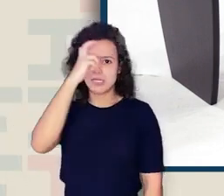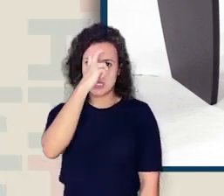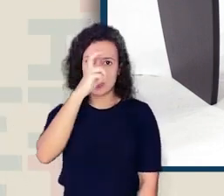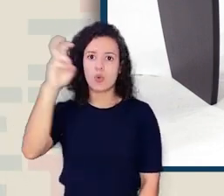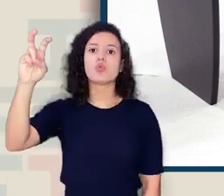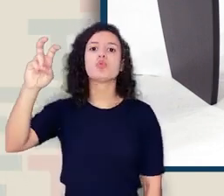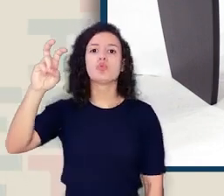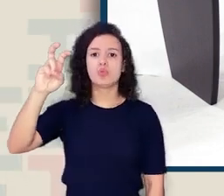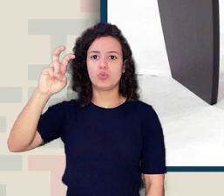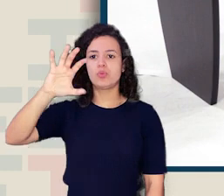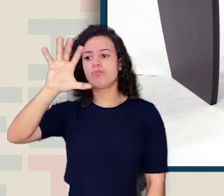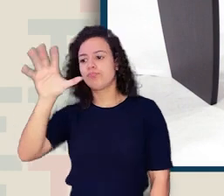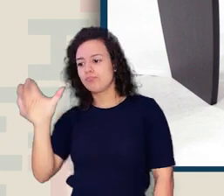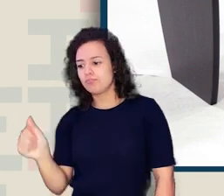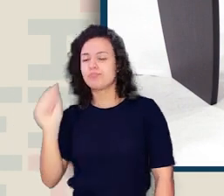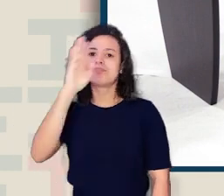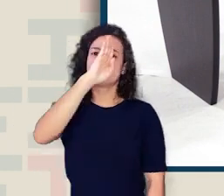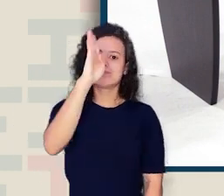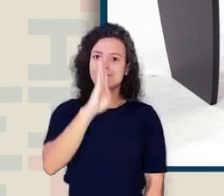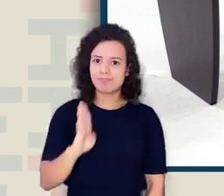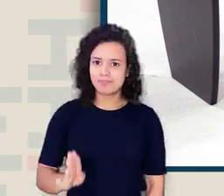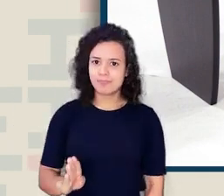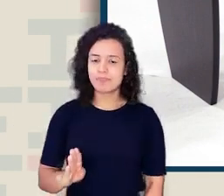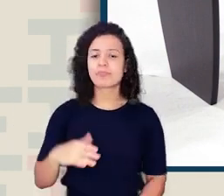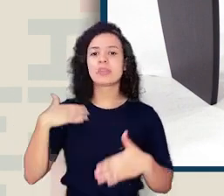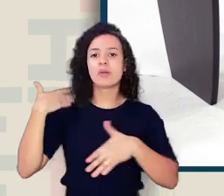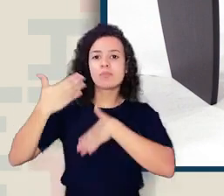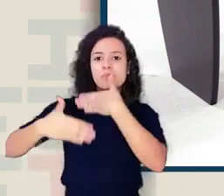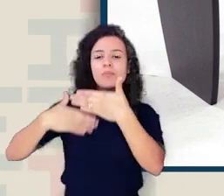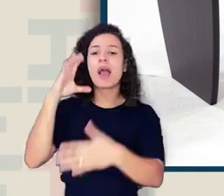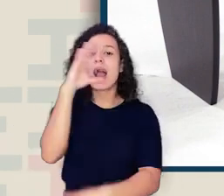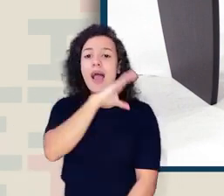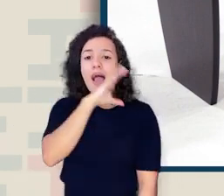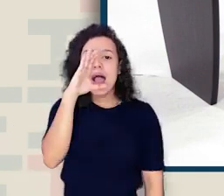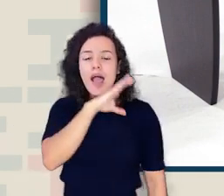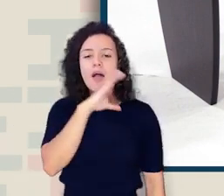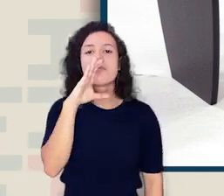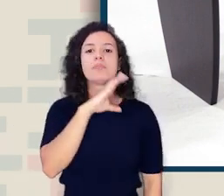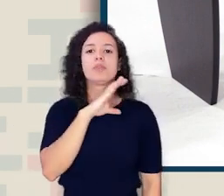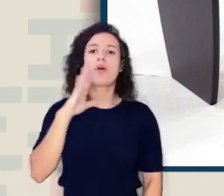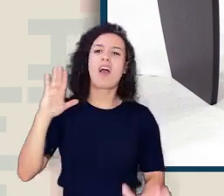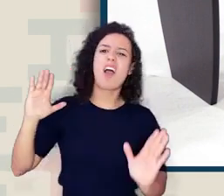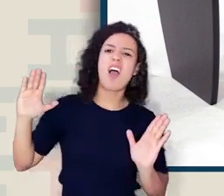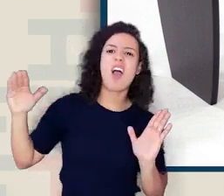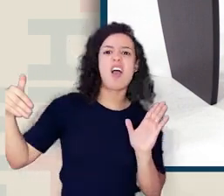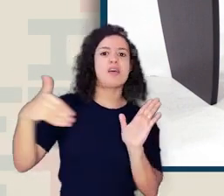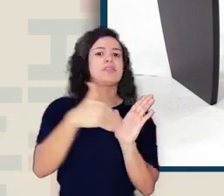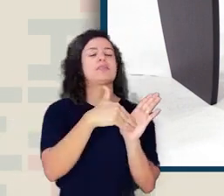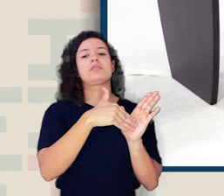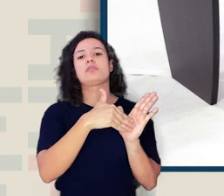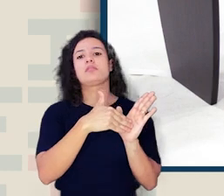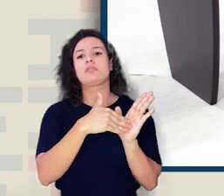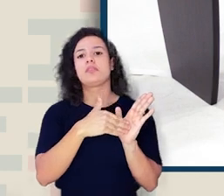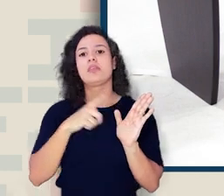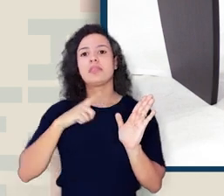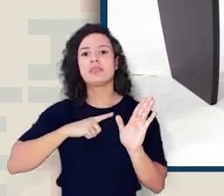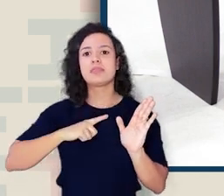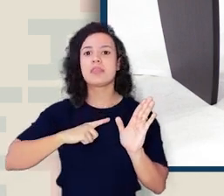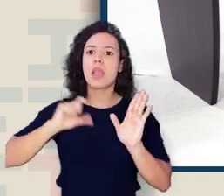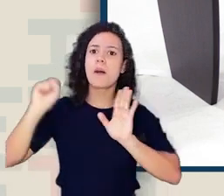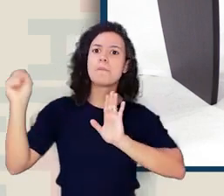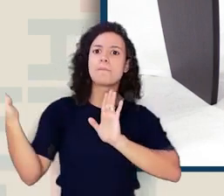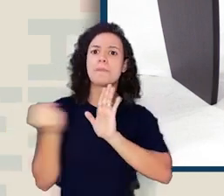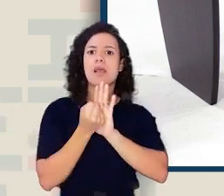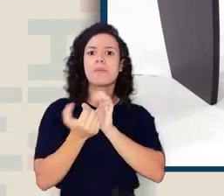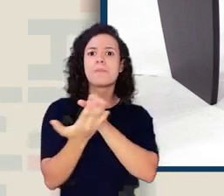principalmente das nossas culturas afro-brasileiras. Então, esses toques em andamento acelerado, até chegar também nesse